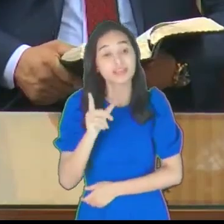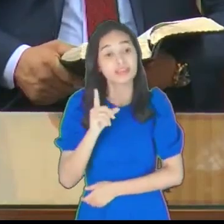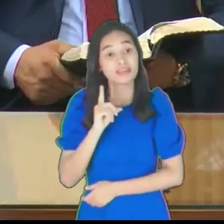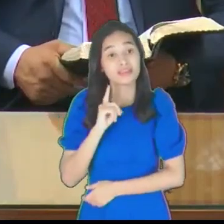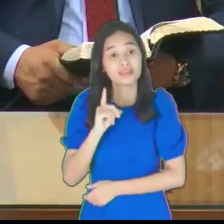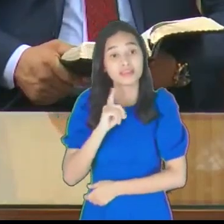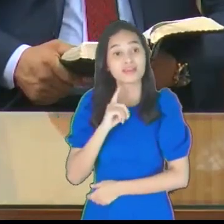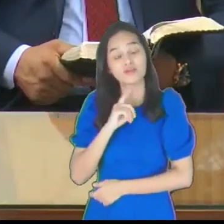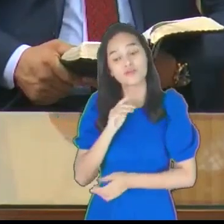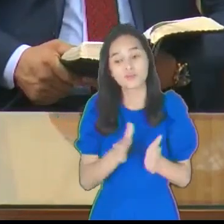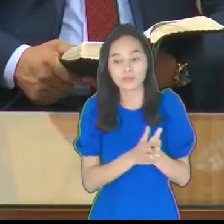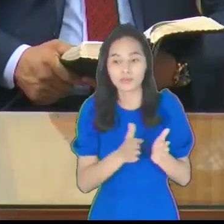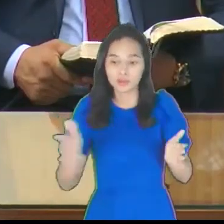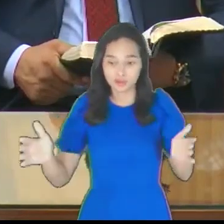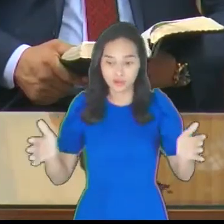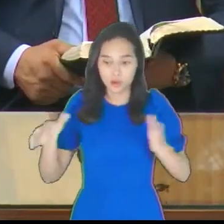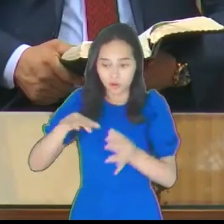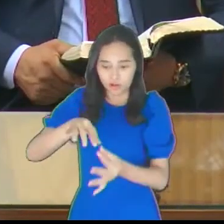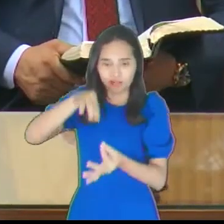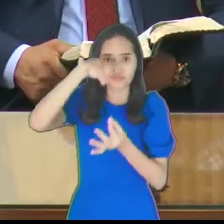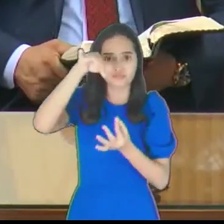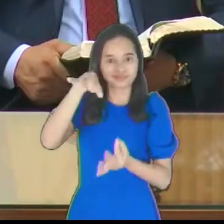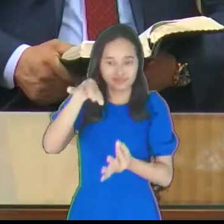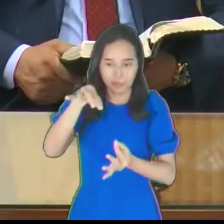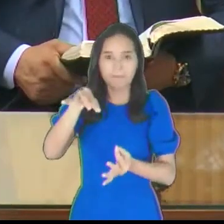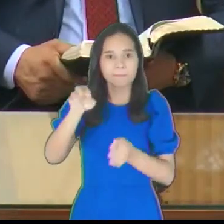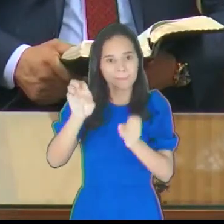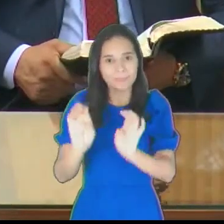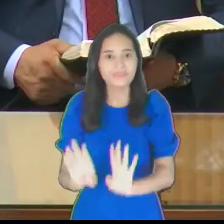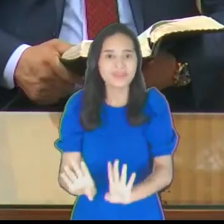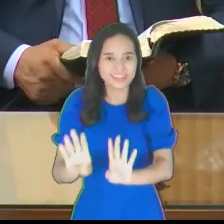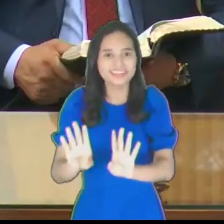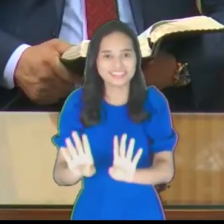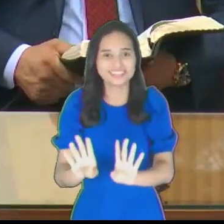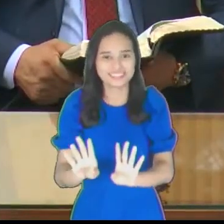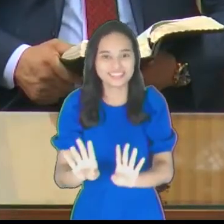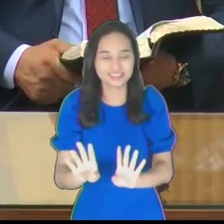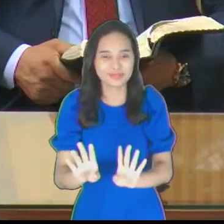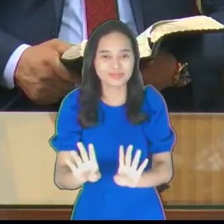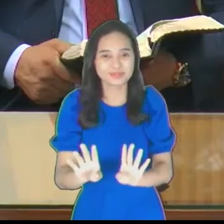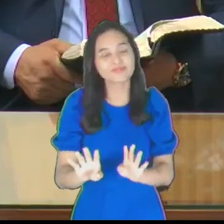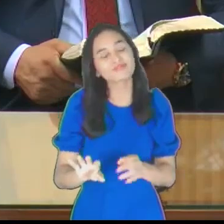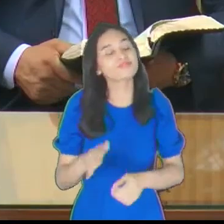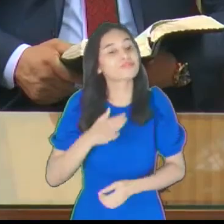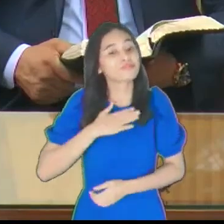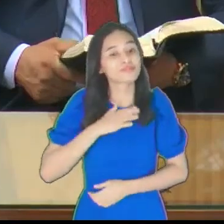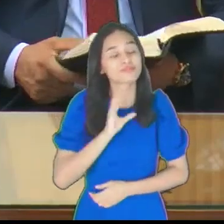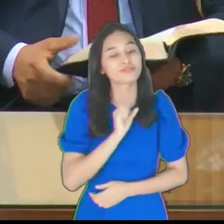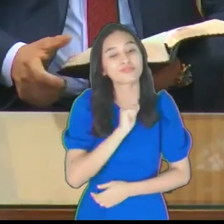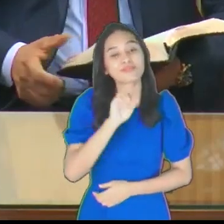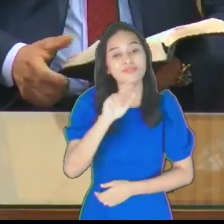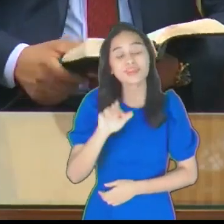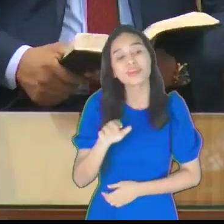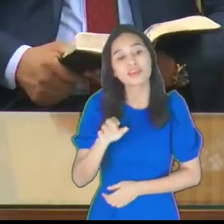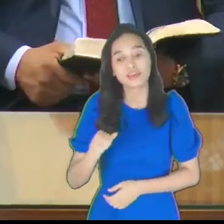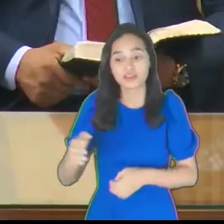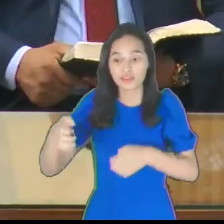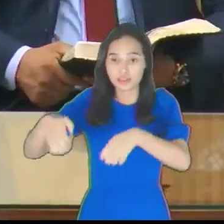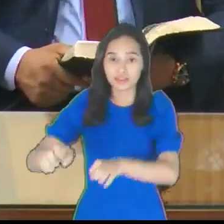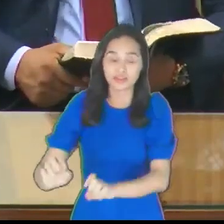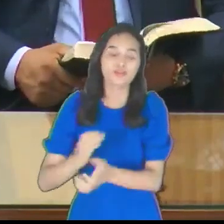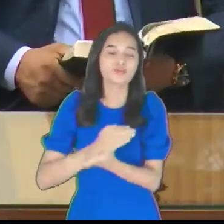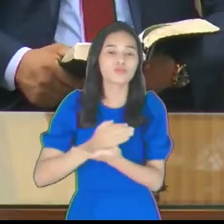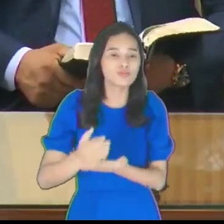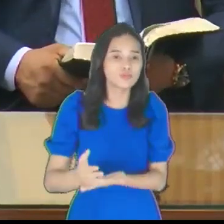auge espiritual, teve um tempo bom na vida espiritual. Meus amados irmãos, Ezequias começou a reinar com